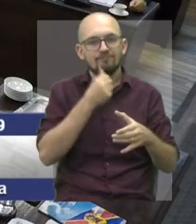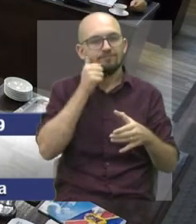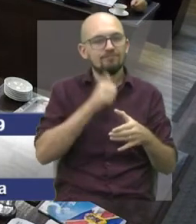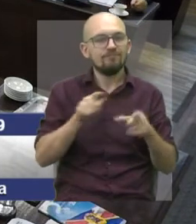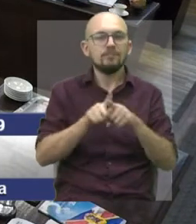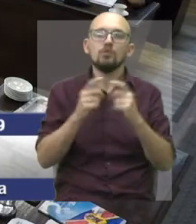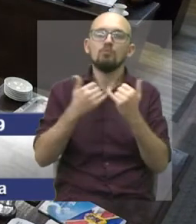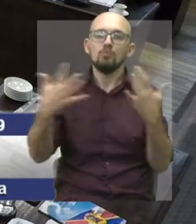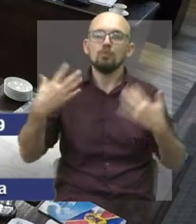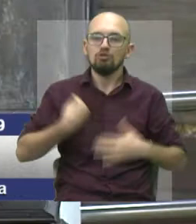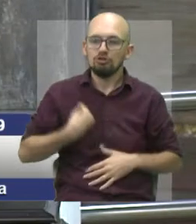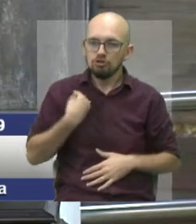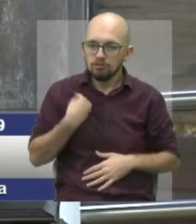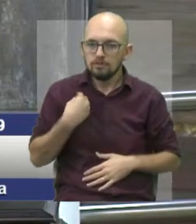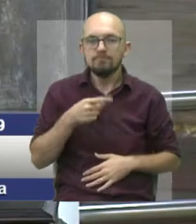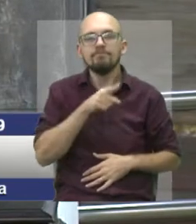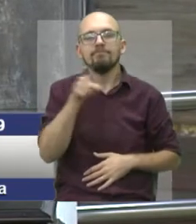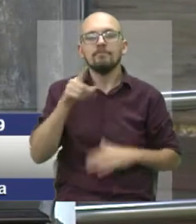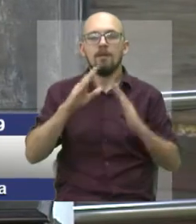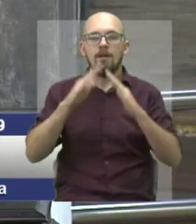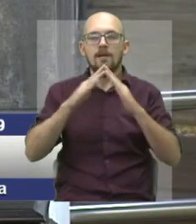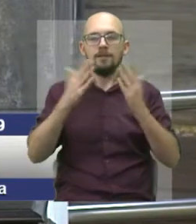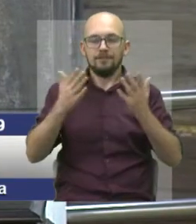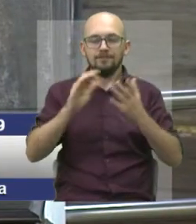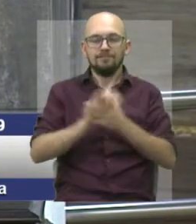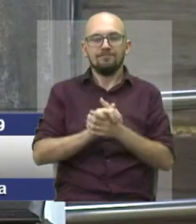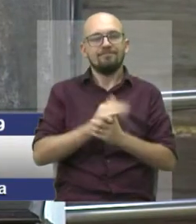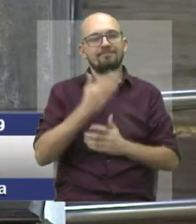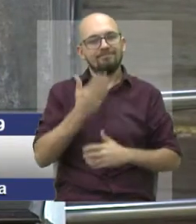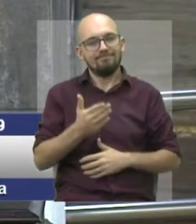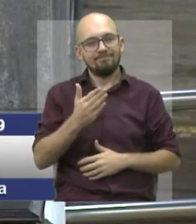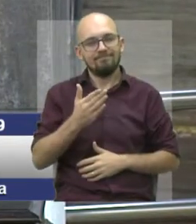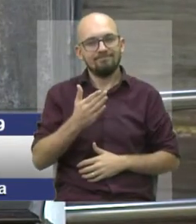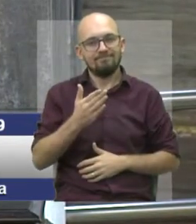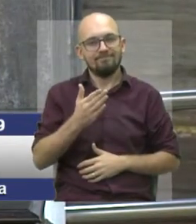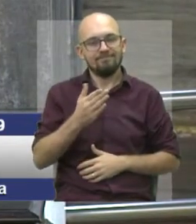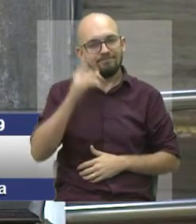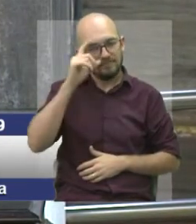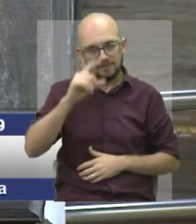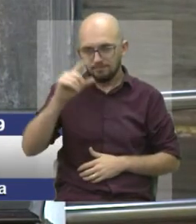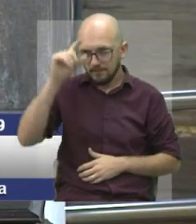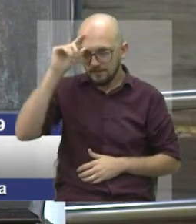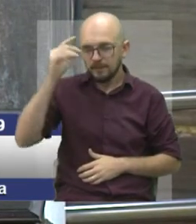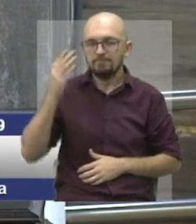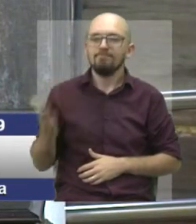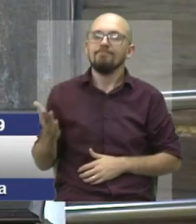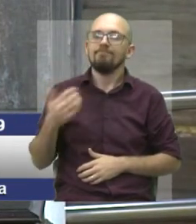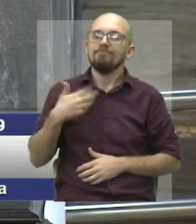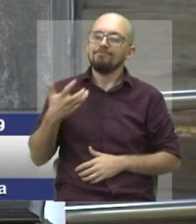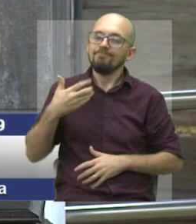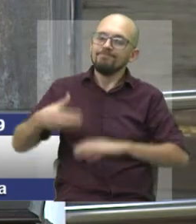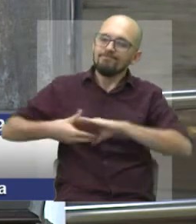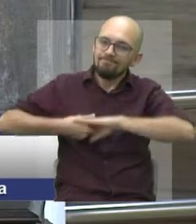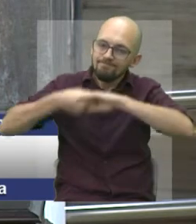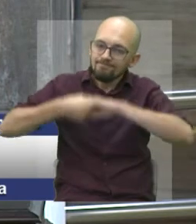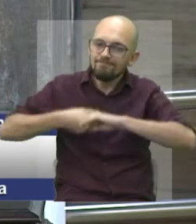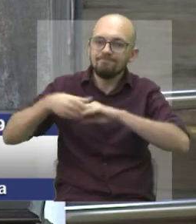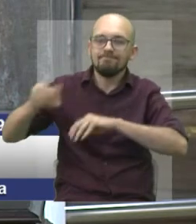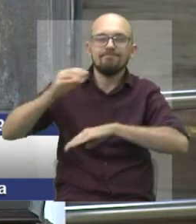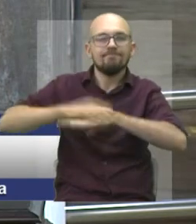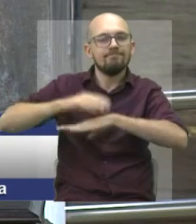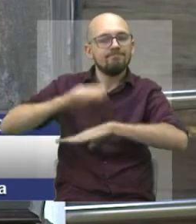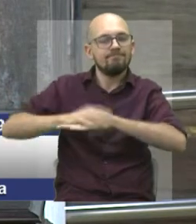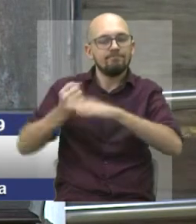público presente, vocês de casa, vereador Fernando Barbieri, José Fernando Barbieri, quero cumprimentá-lo pela